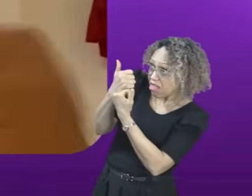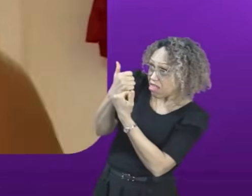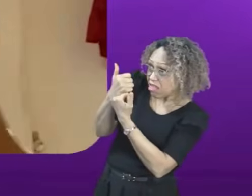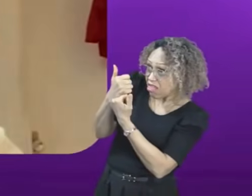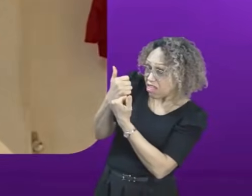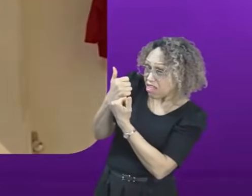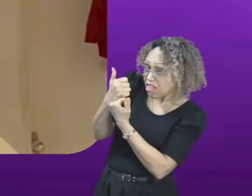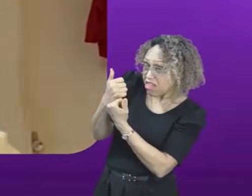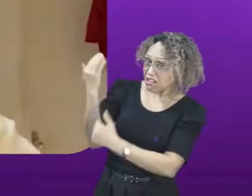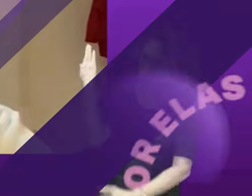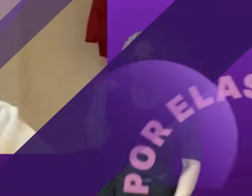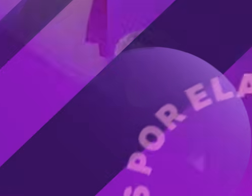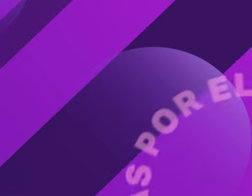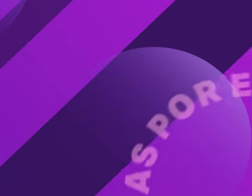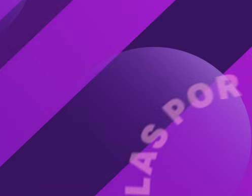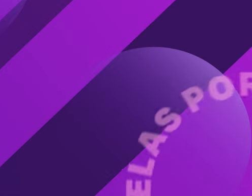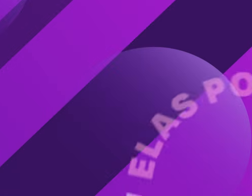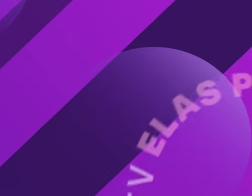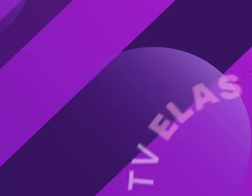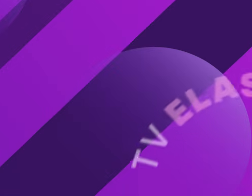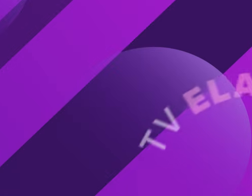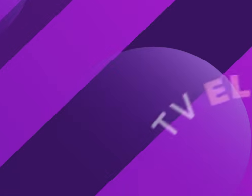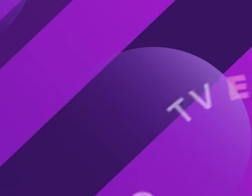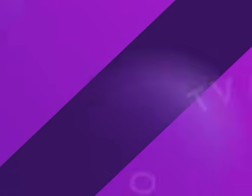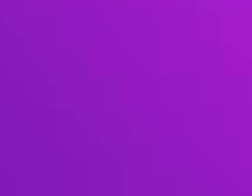homens decidem os nossos destinos.